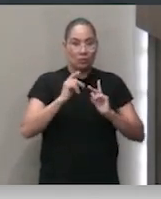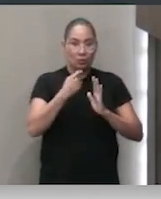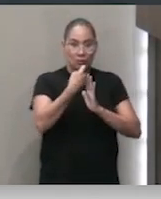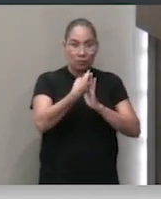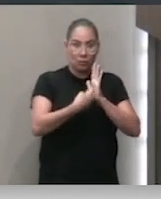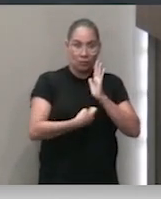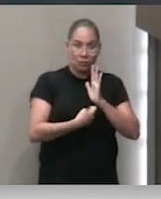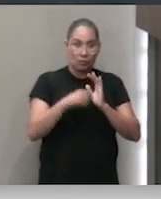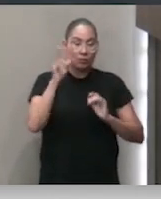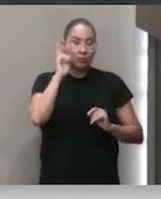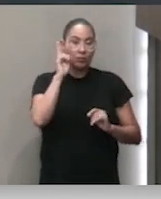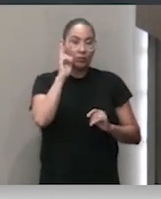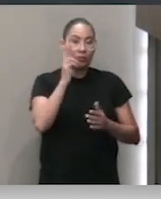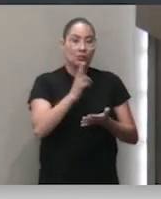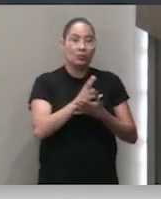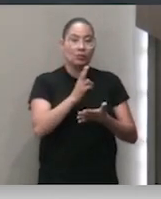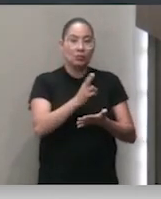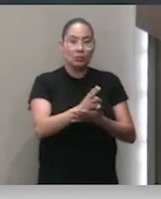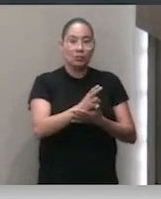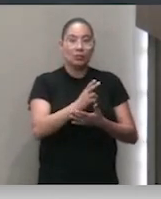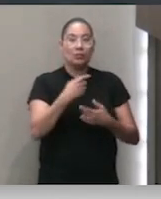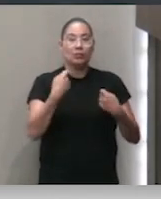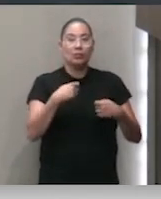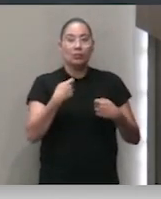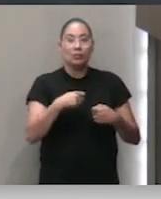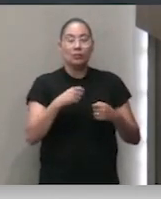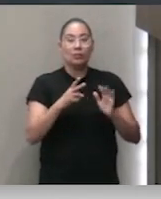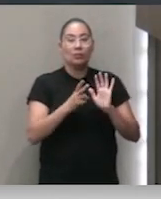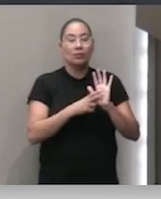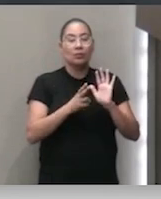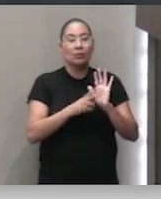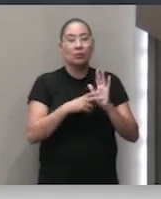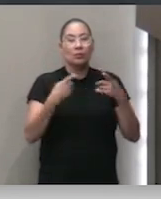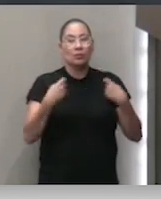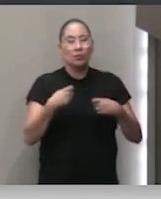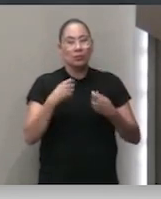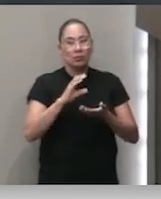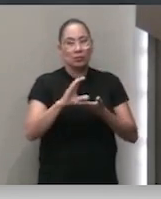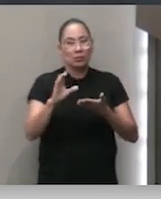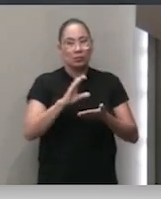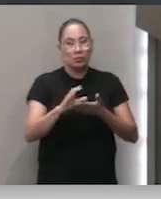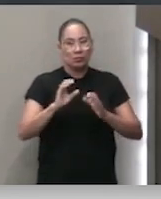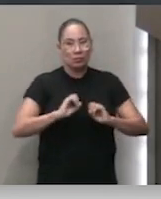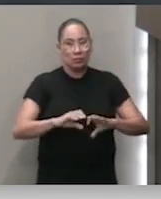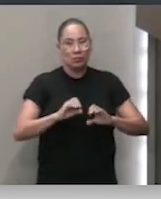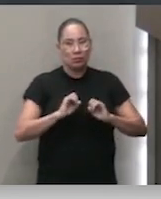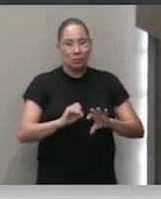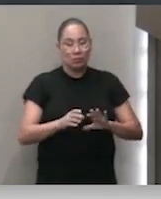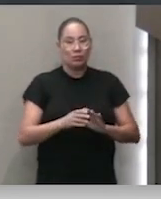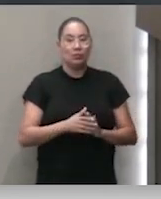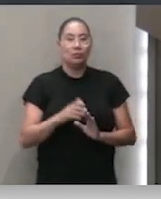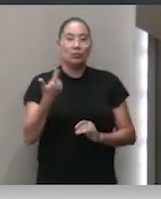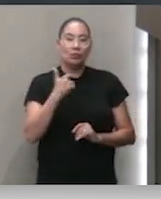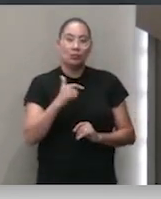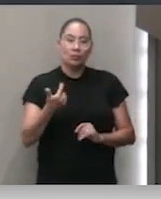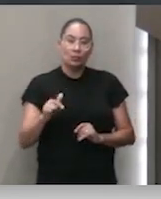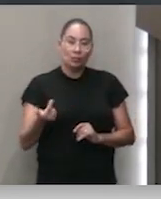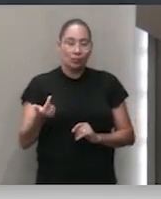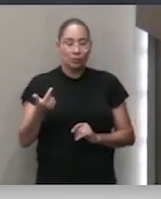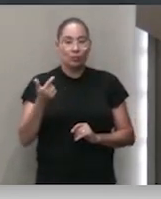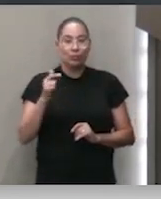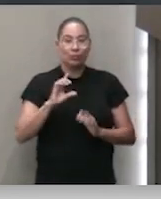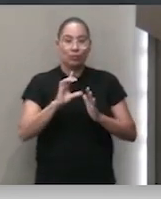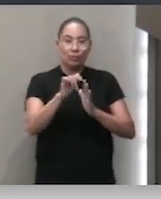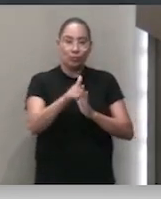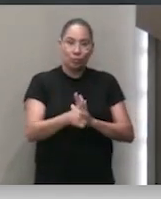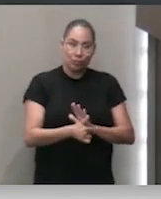concursados, e lembrando sempre, né, que nós temos que chamar a atenção que precisamos investir em educação, para não ter que remediar